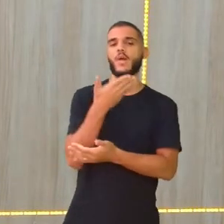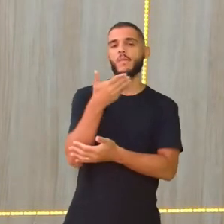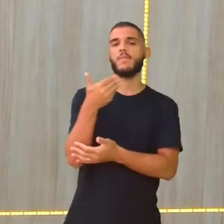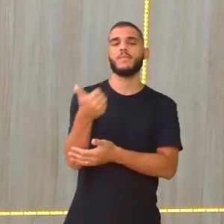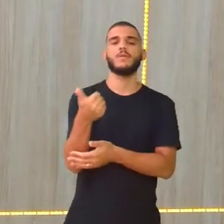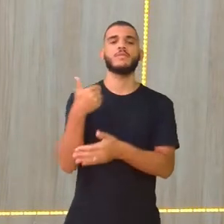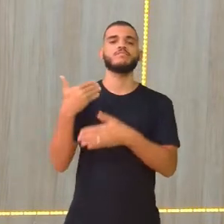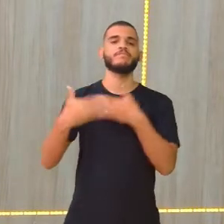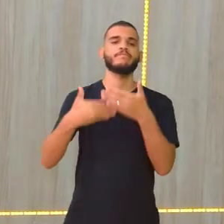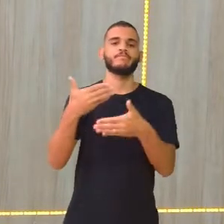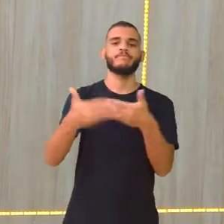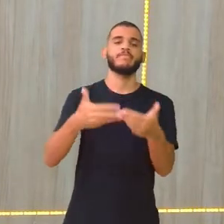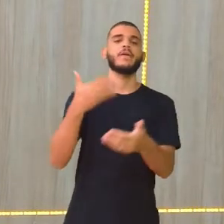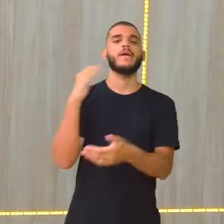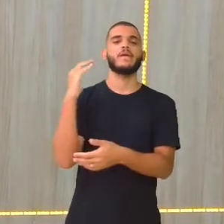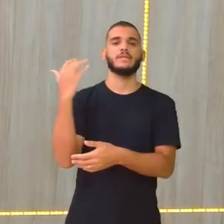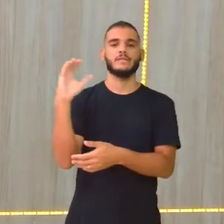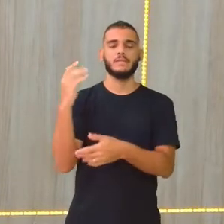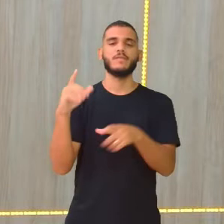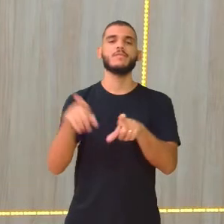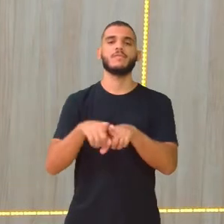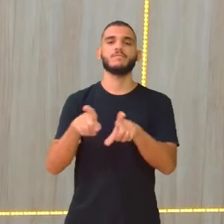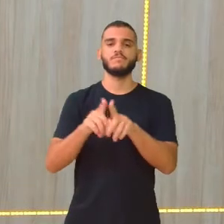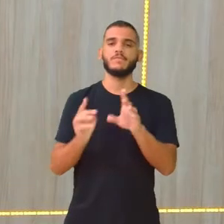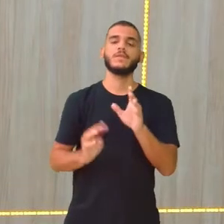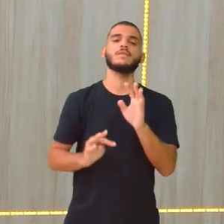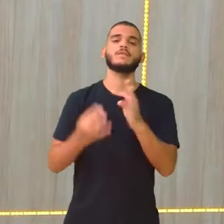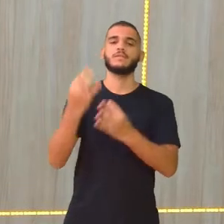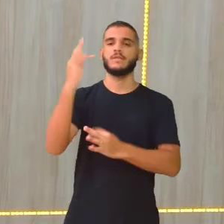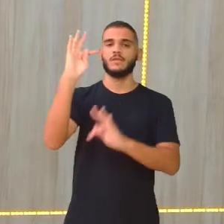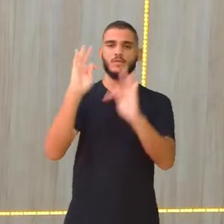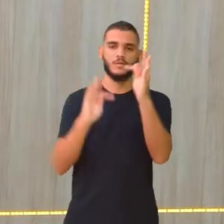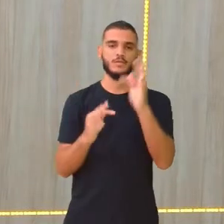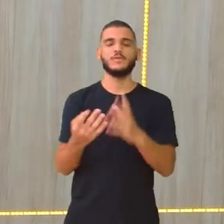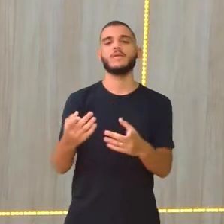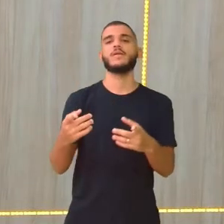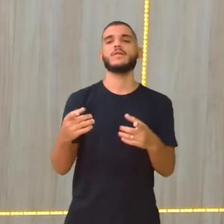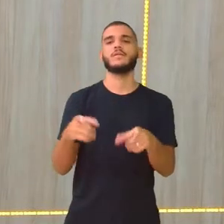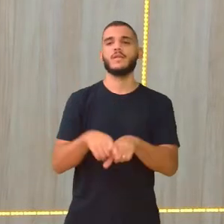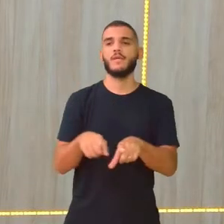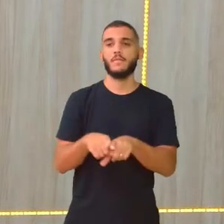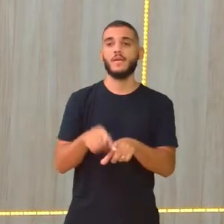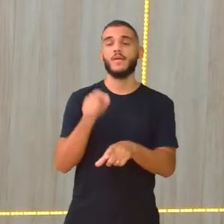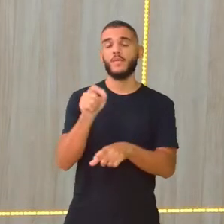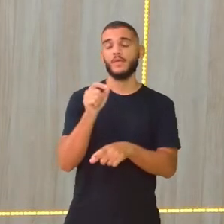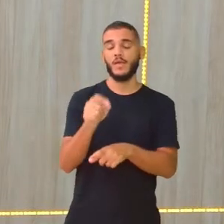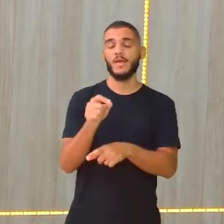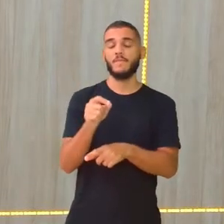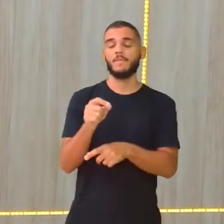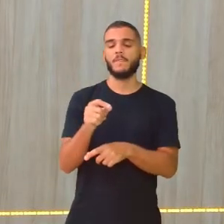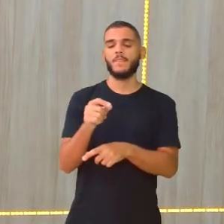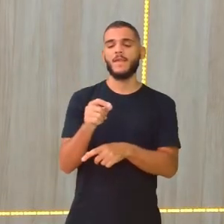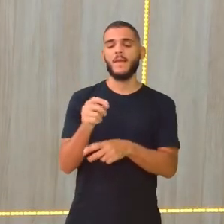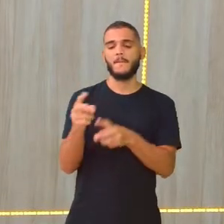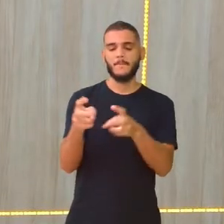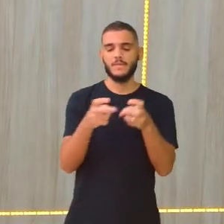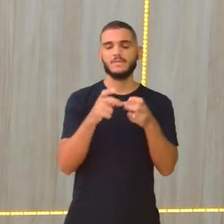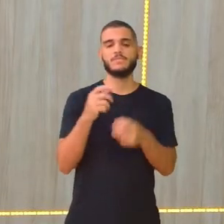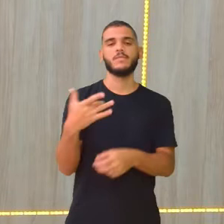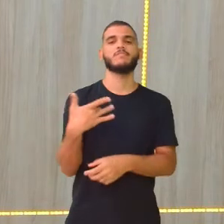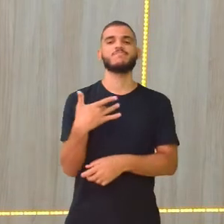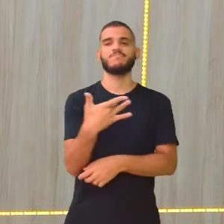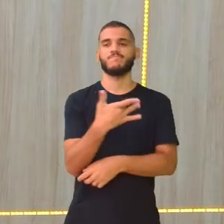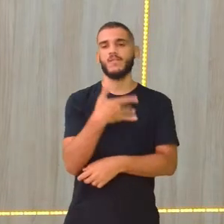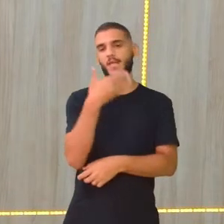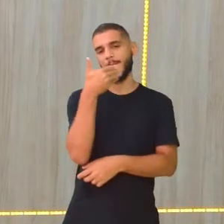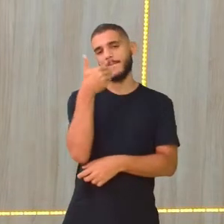dos processos científicos e tecnológicos com os organismos, visando a qualidade de vida da população.